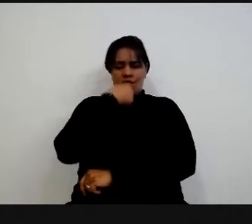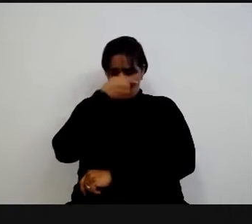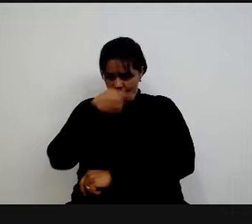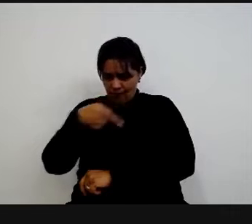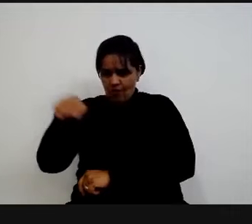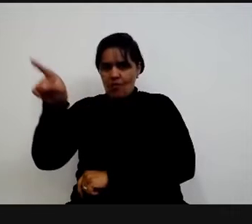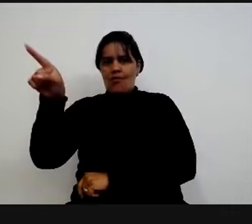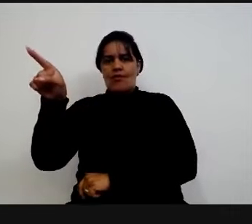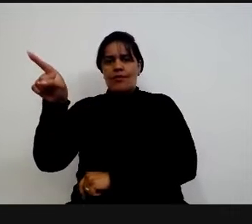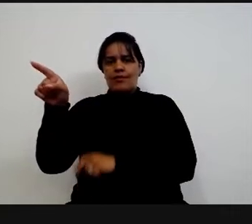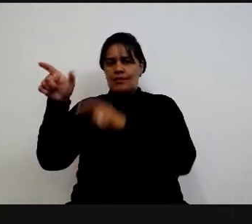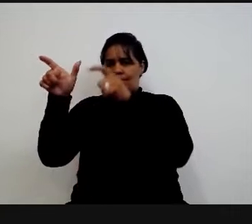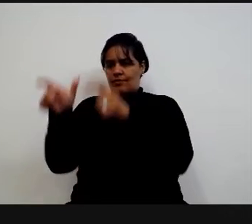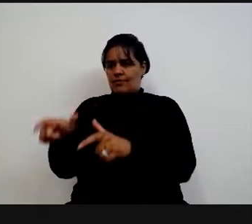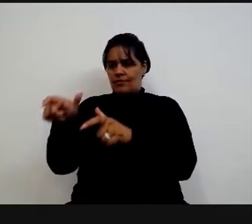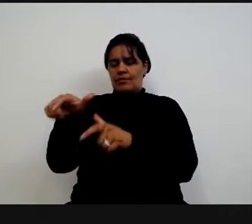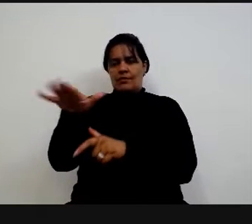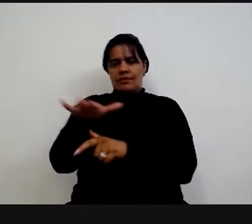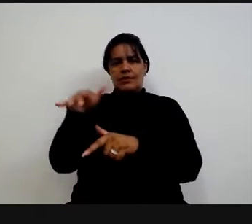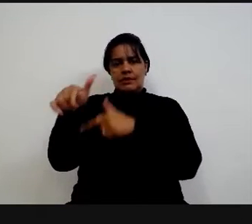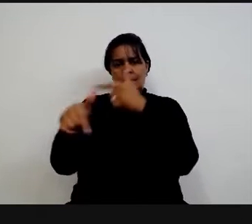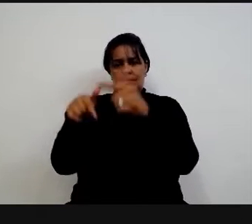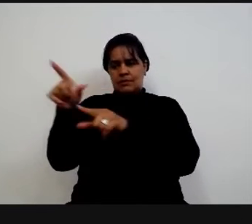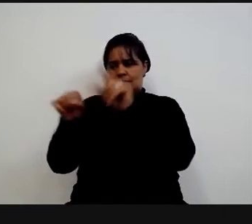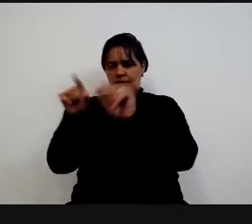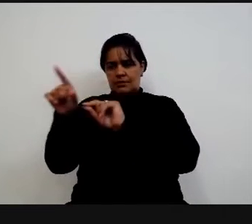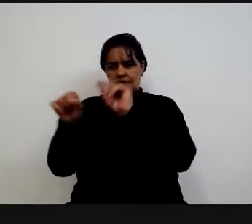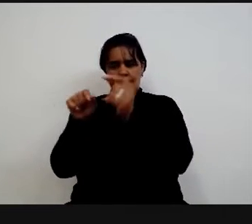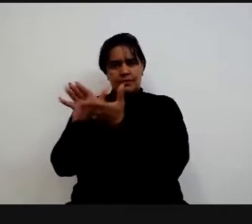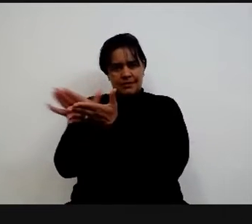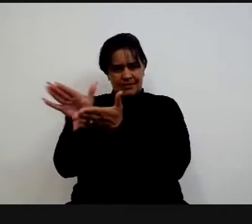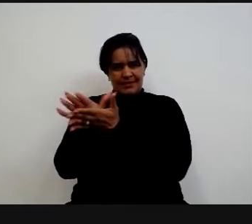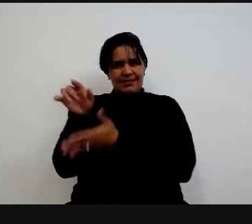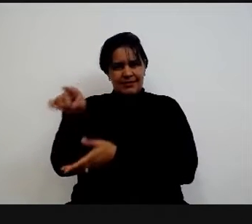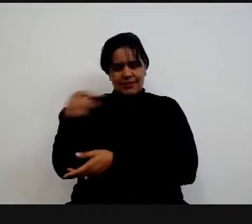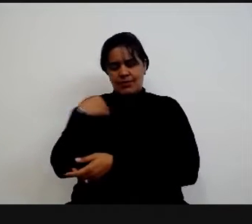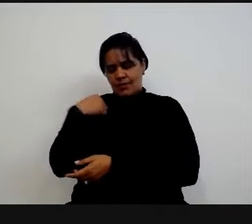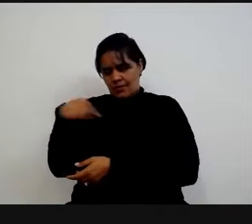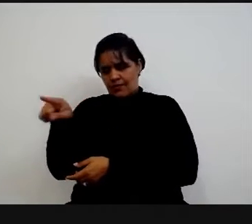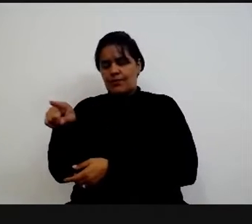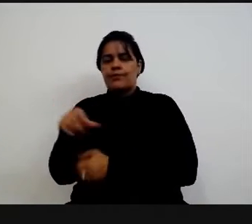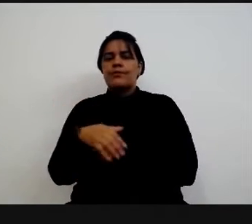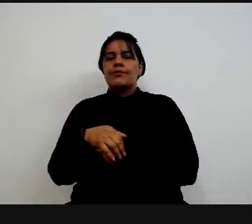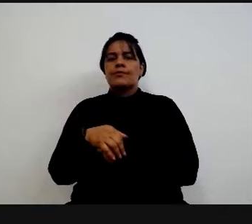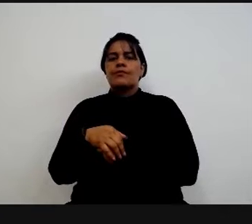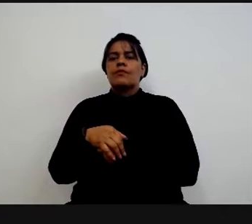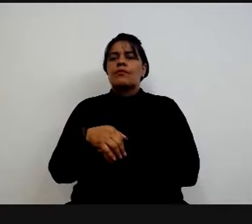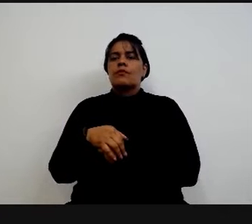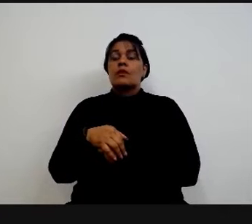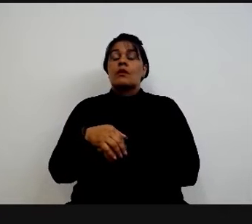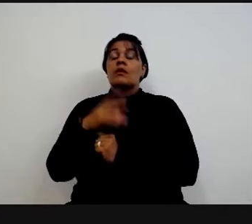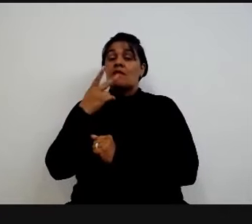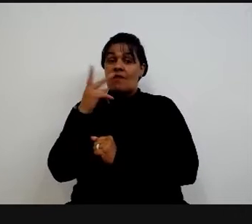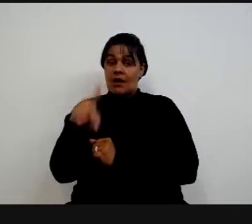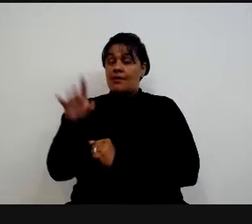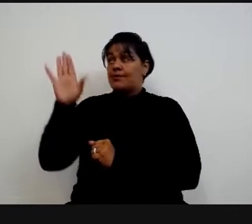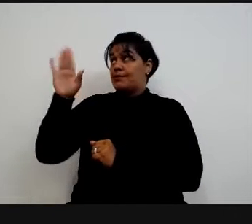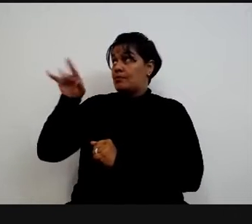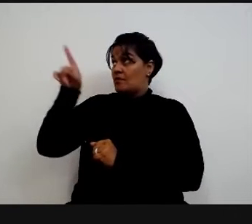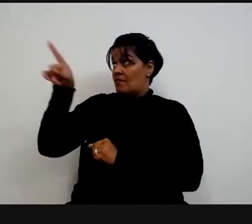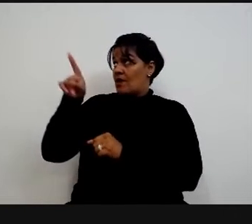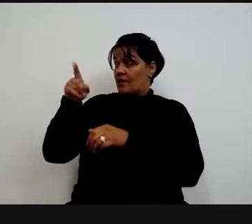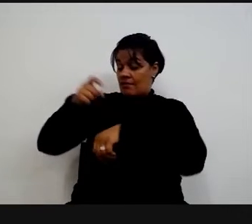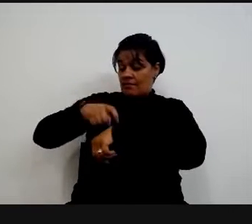de Seleção e Treinamento da gráfica do Senado. Disseram, você vai trabalhar à noite, vai entrar às 7 horas da